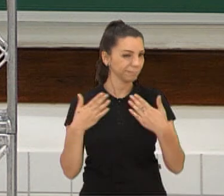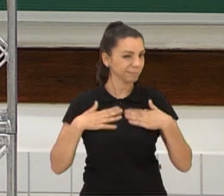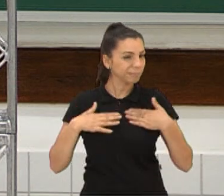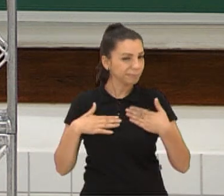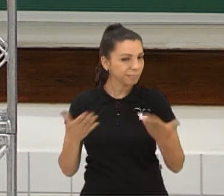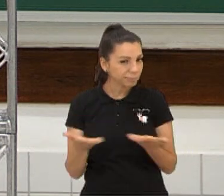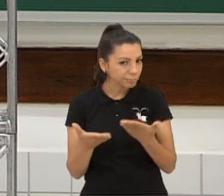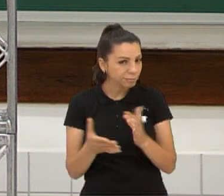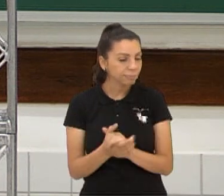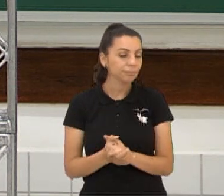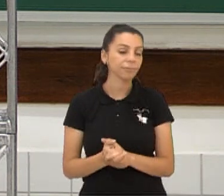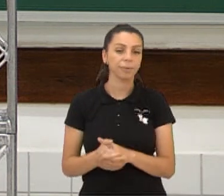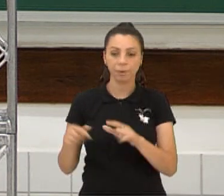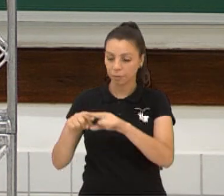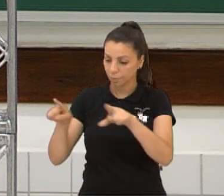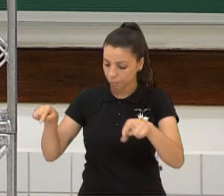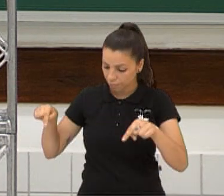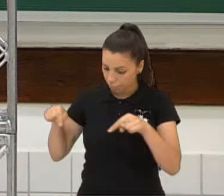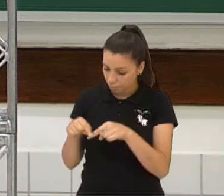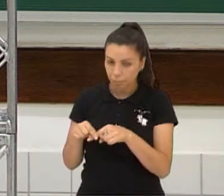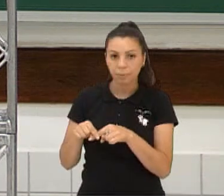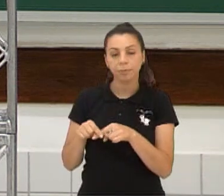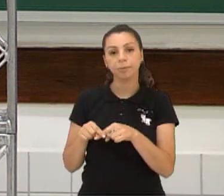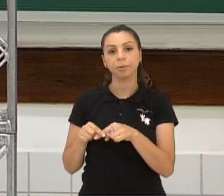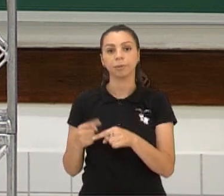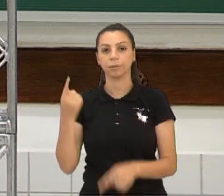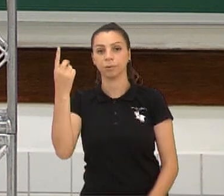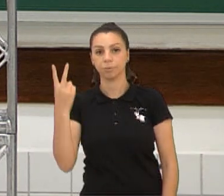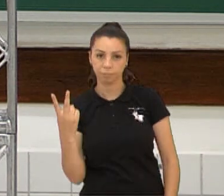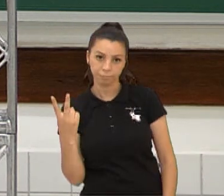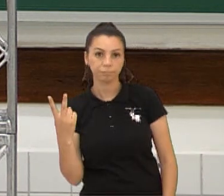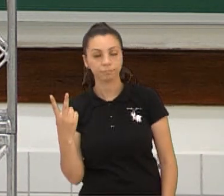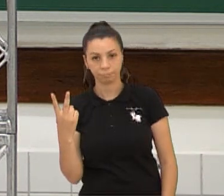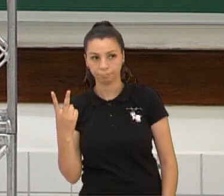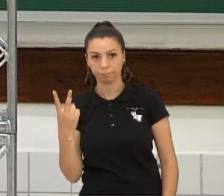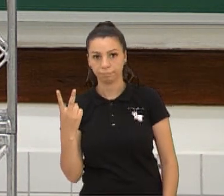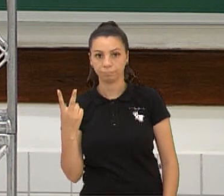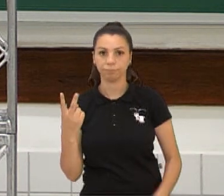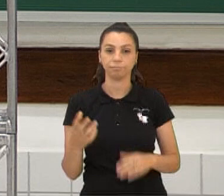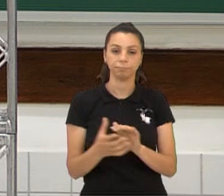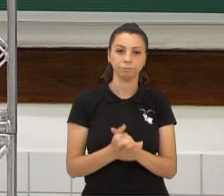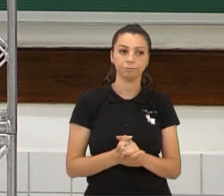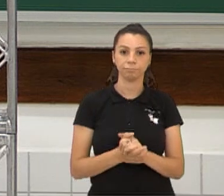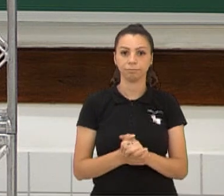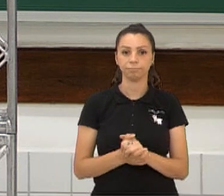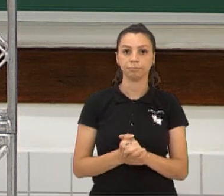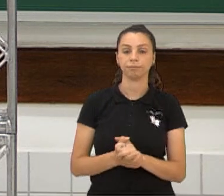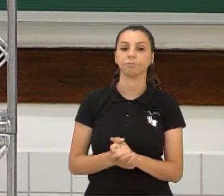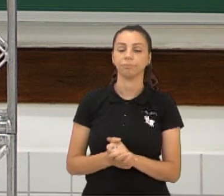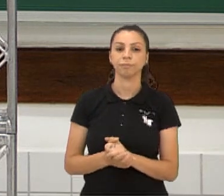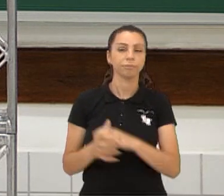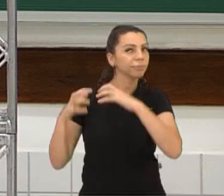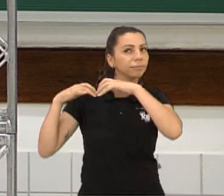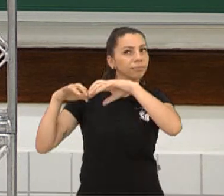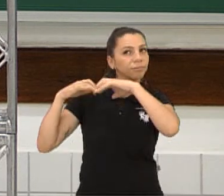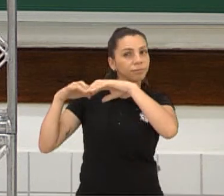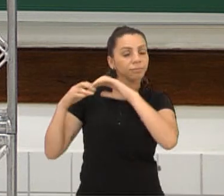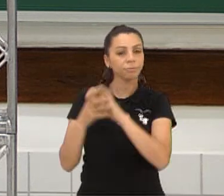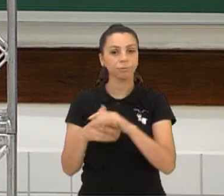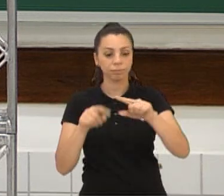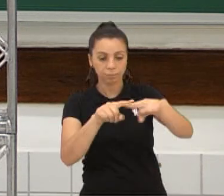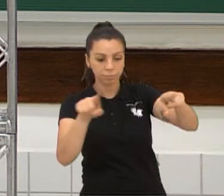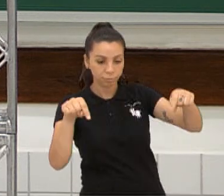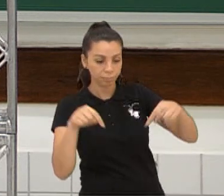pensar. Quarto 1, 12. A professora foi olhar aqui, ó, na memória dela. Quarto